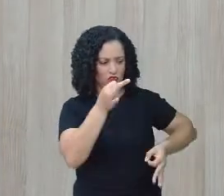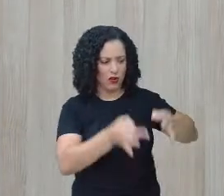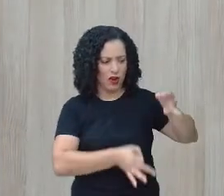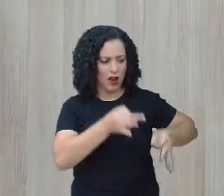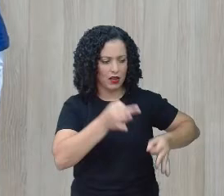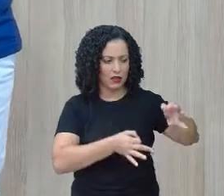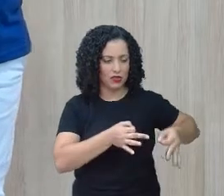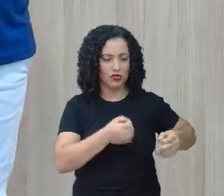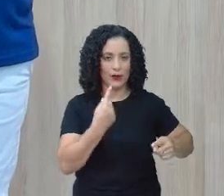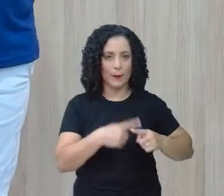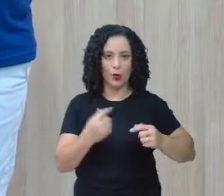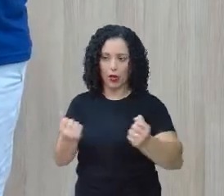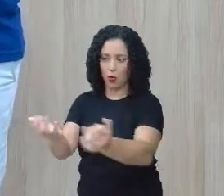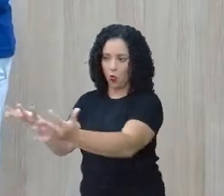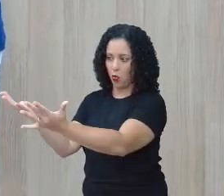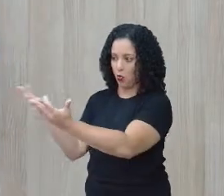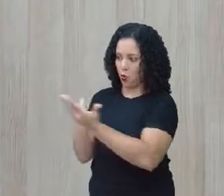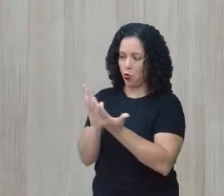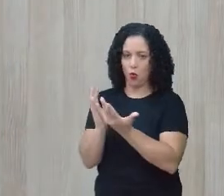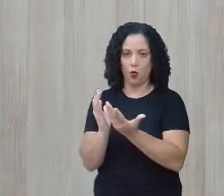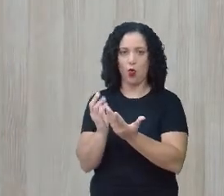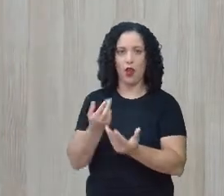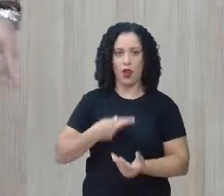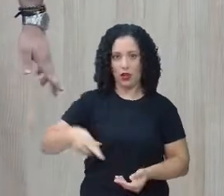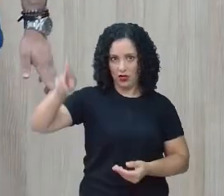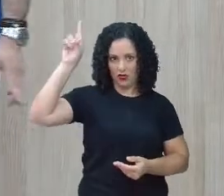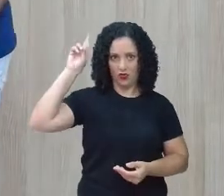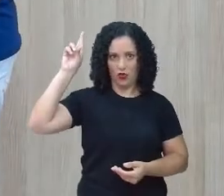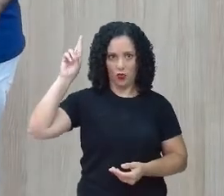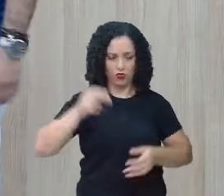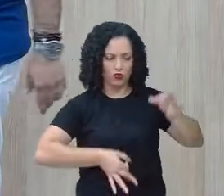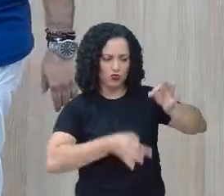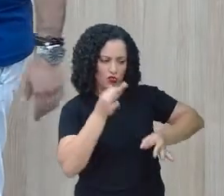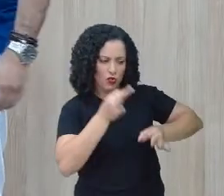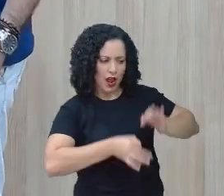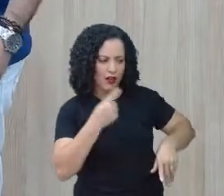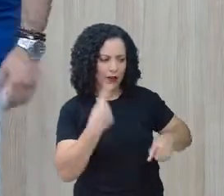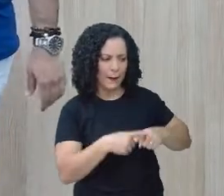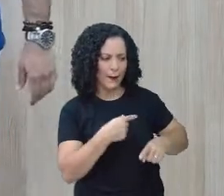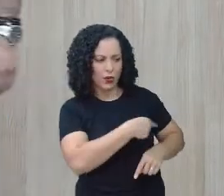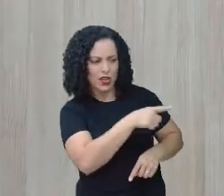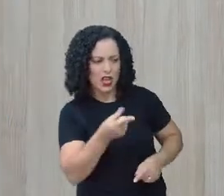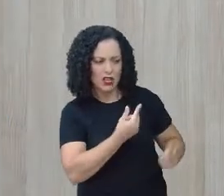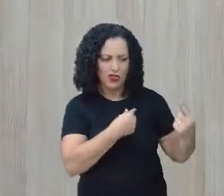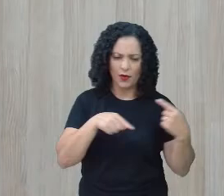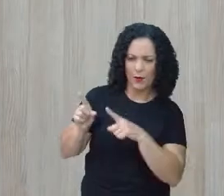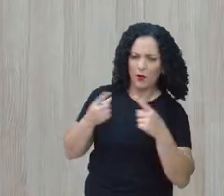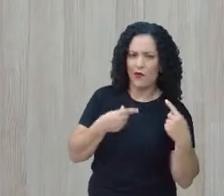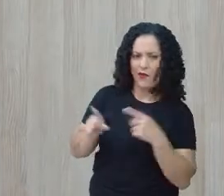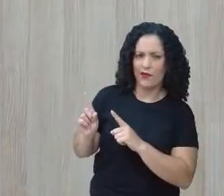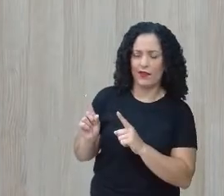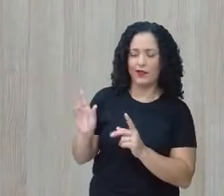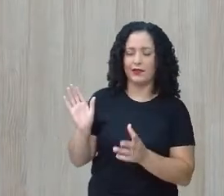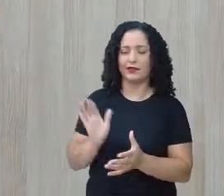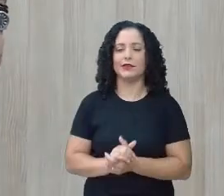chamados tribunais do Santo Ofício, né, o Tribunal da Inquisição, ok? Outra